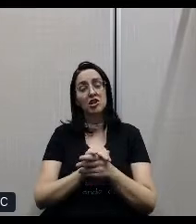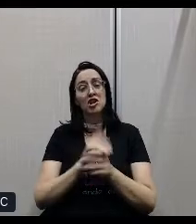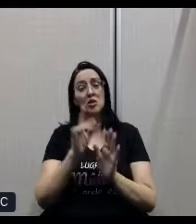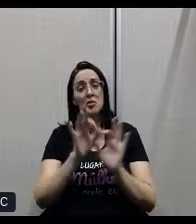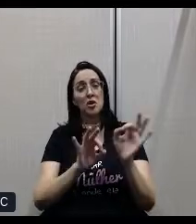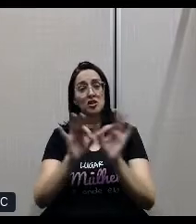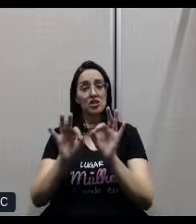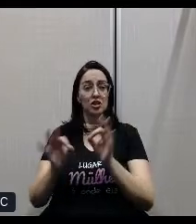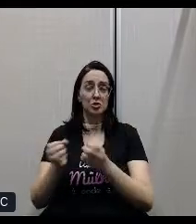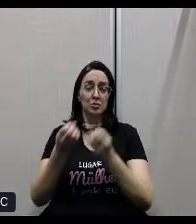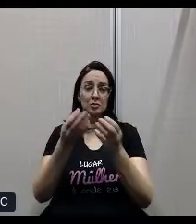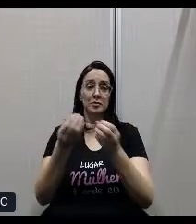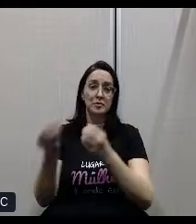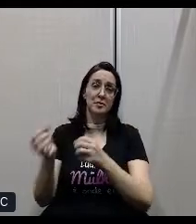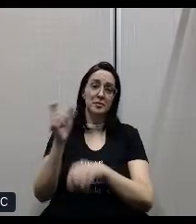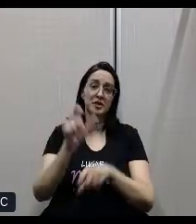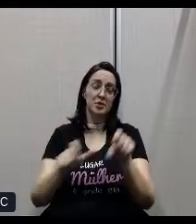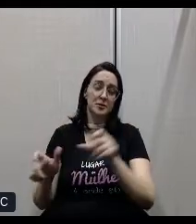para pessoas.